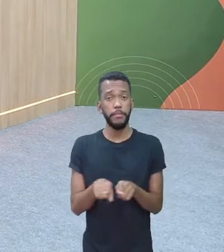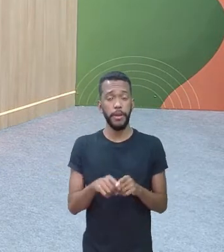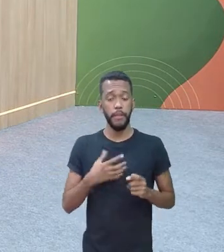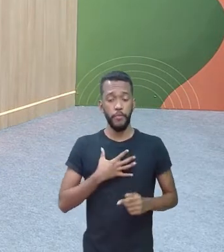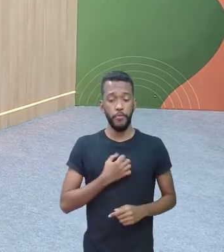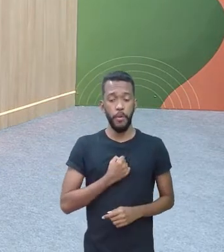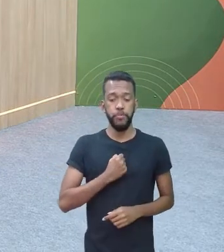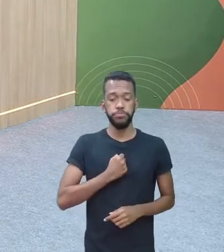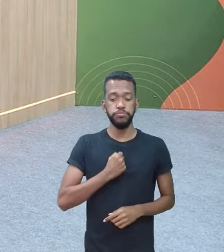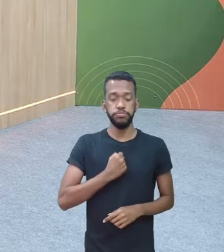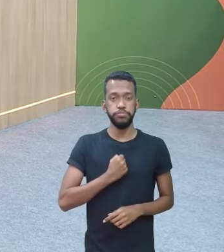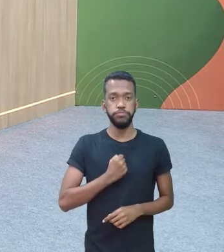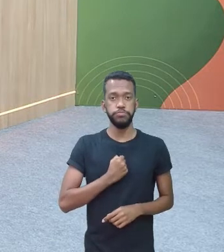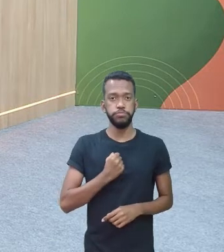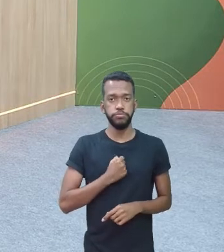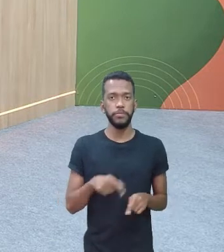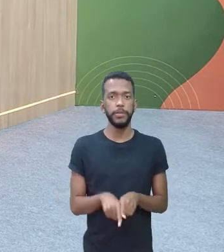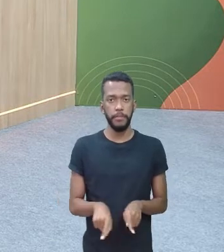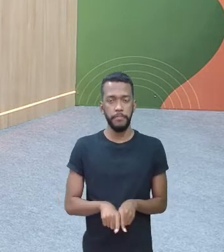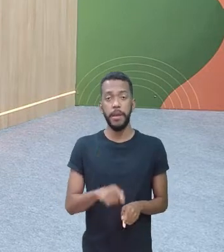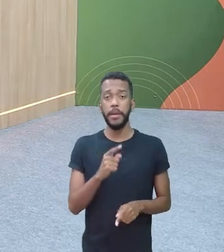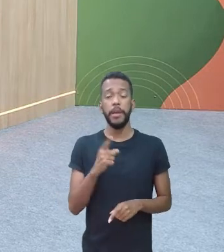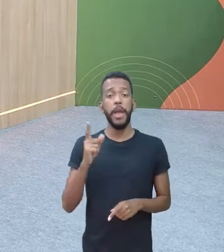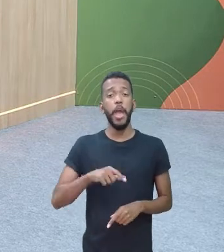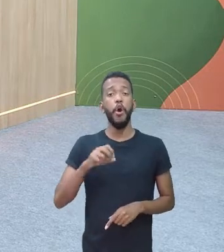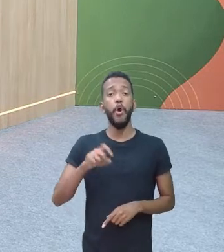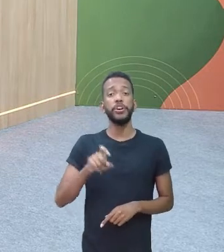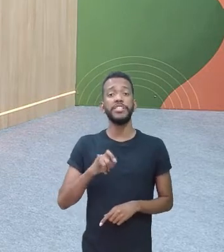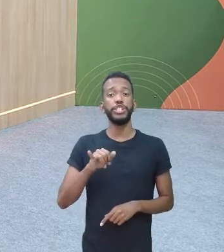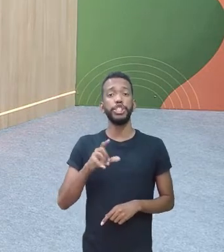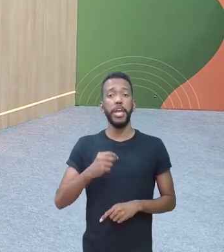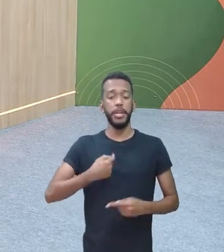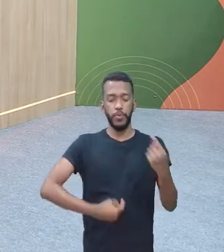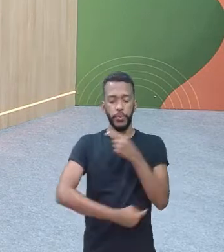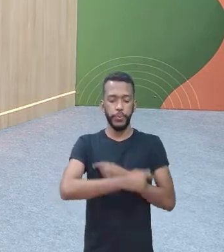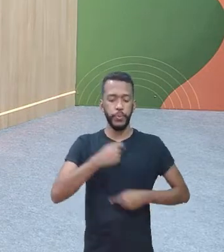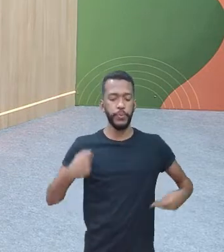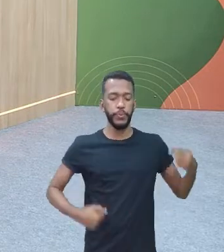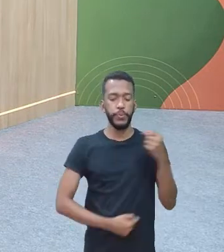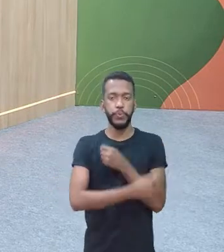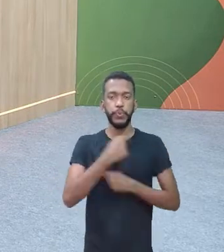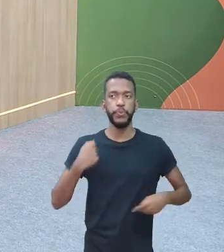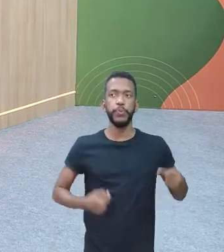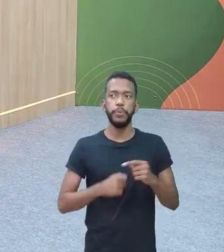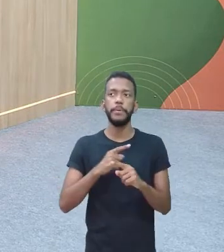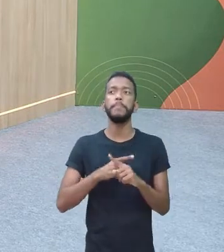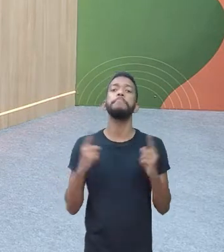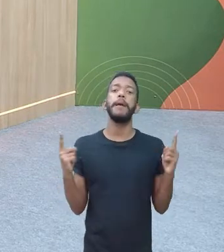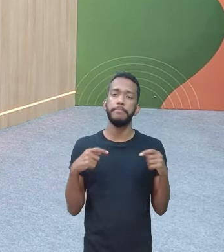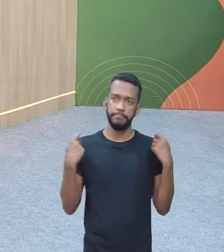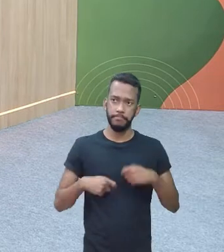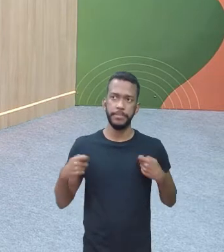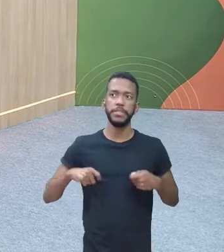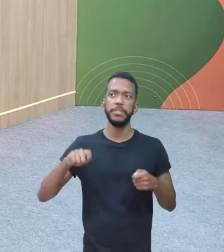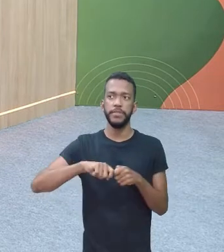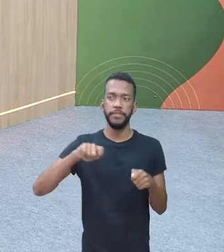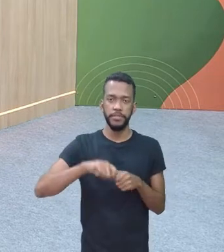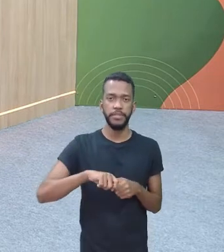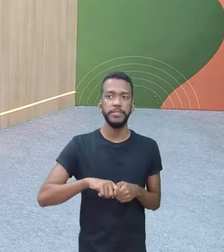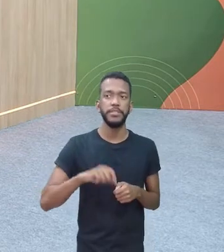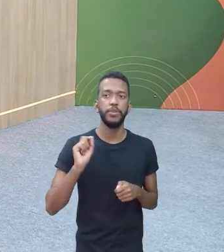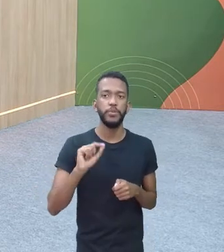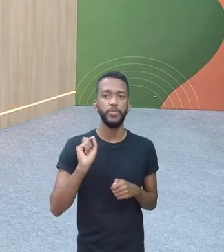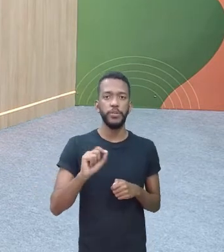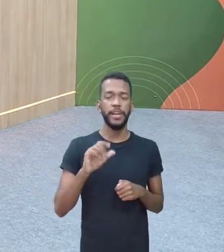o fluxo de oxigênio pelo seu sangue vai ser show de bola. Mas para isso precisa fazer um treinozinho cardiorrespiratório. Nós